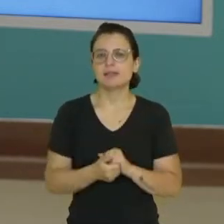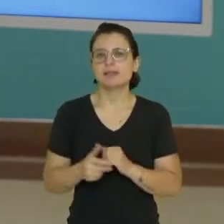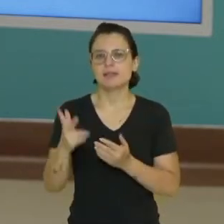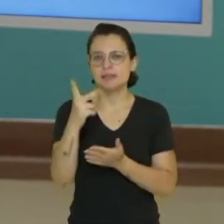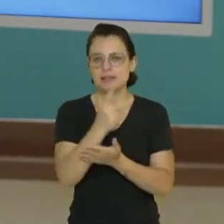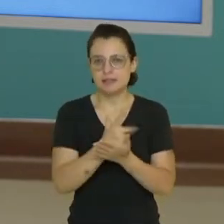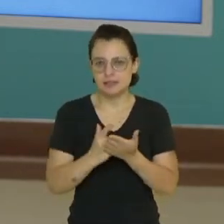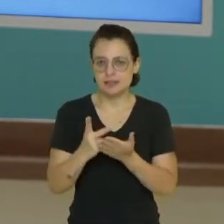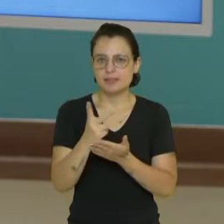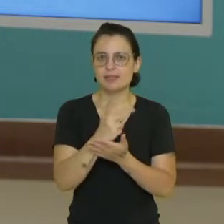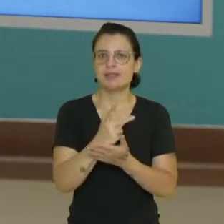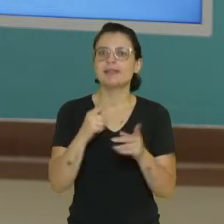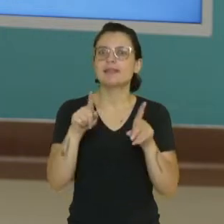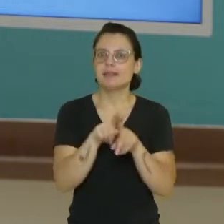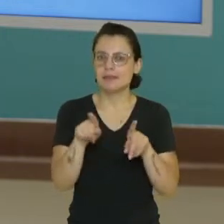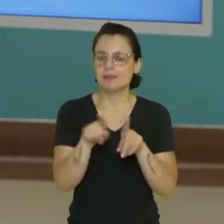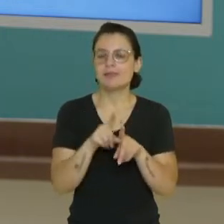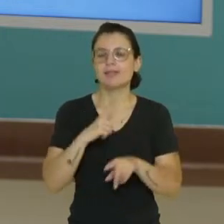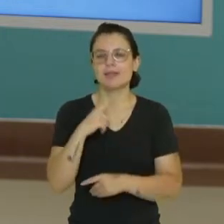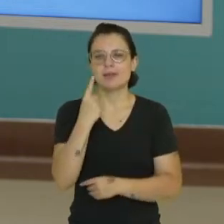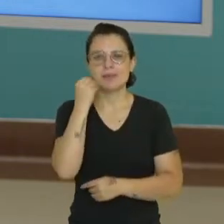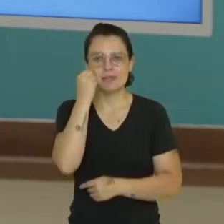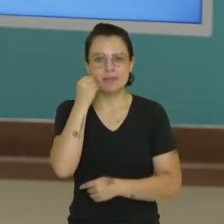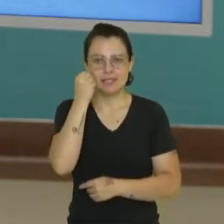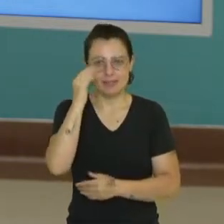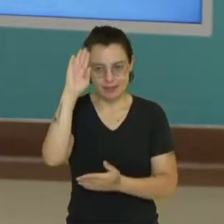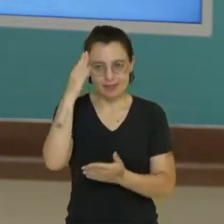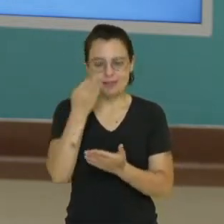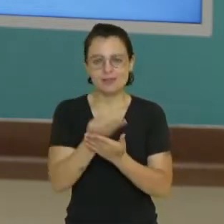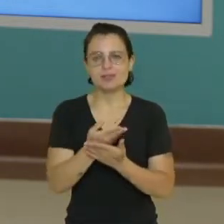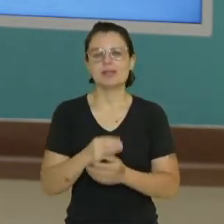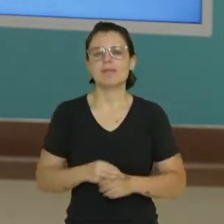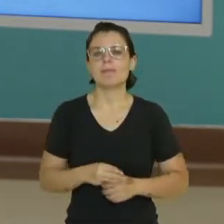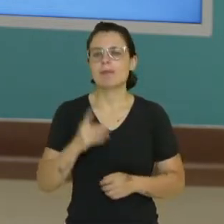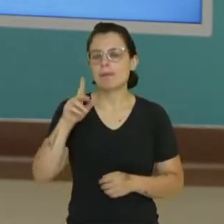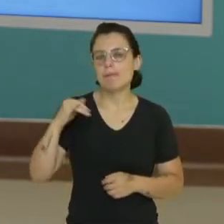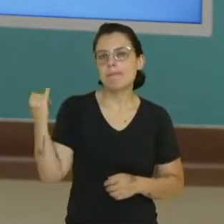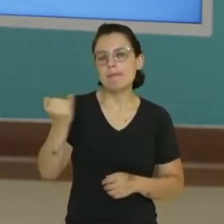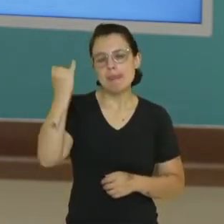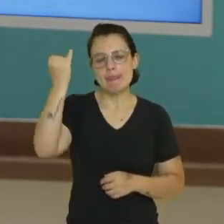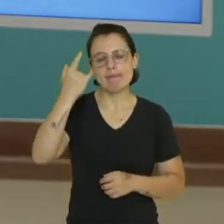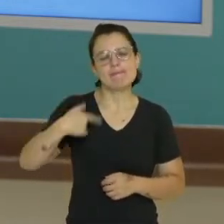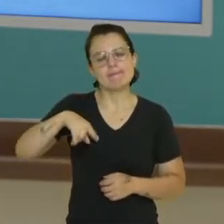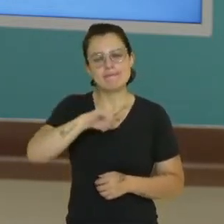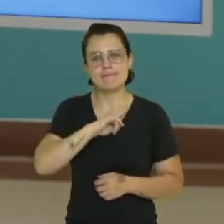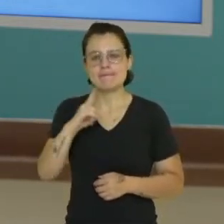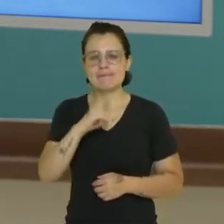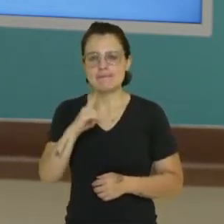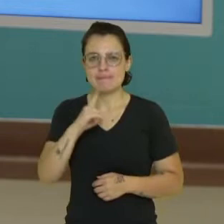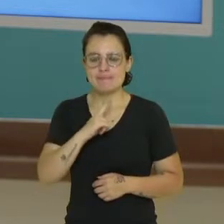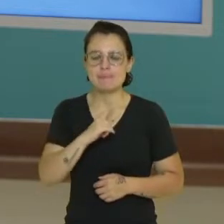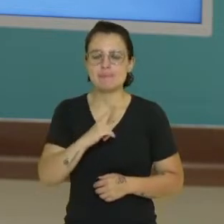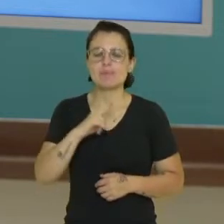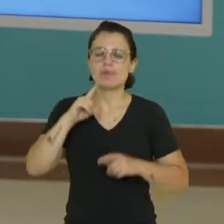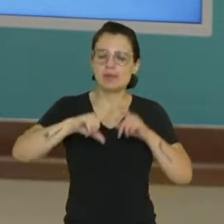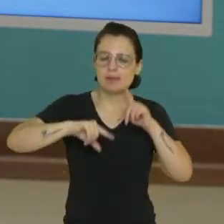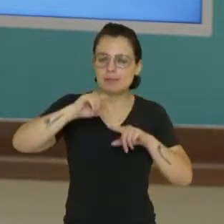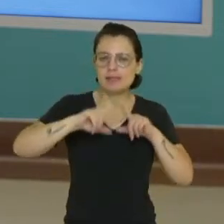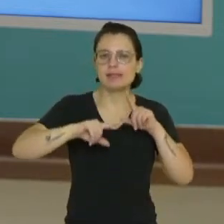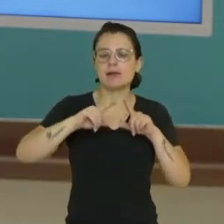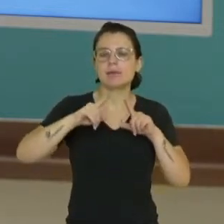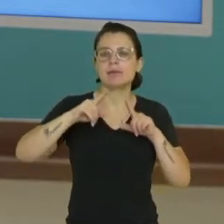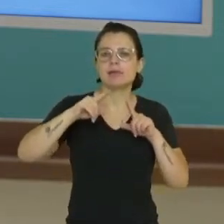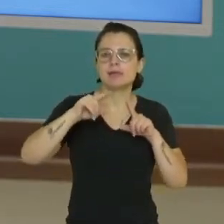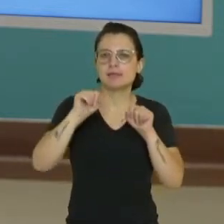desenho e tem até uma experiência, você acredita? Então é super importante ter em mãos os seus materiais para fazer